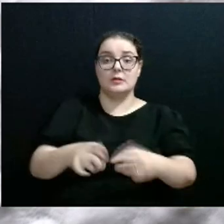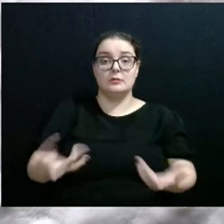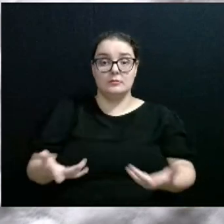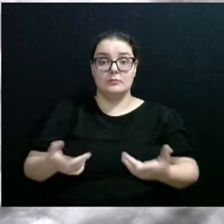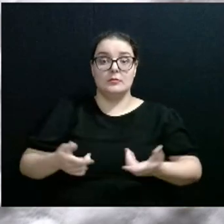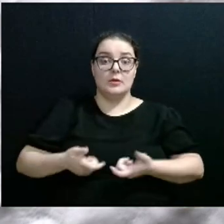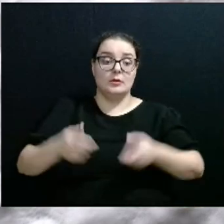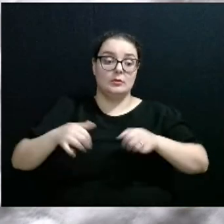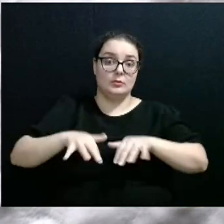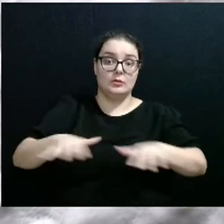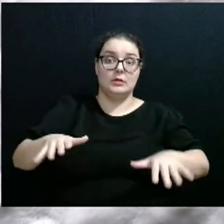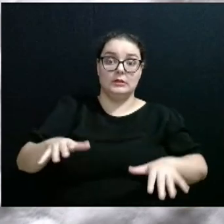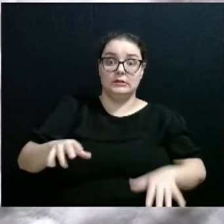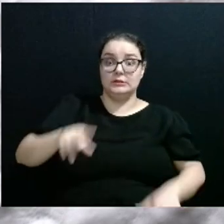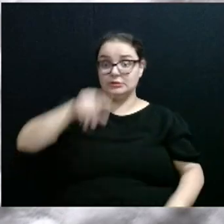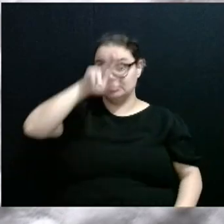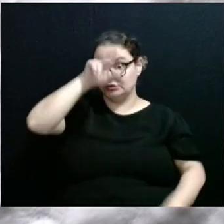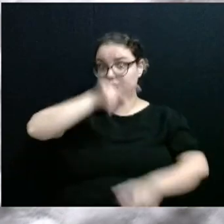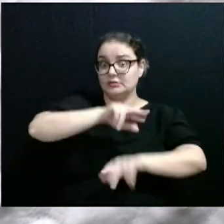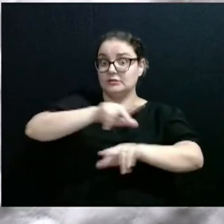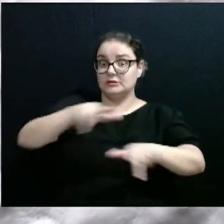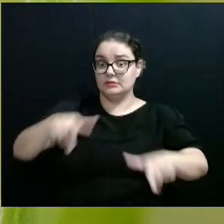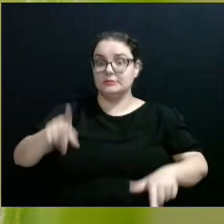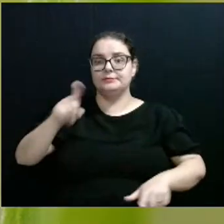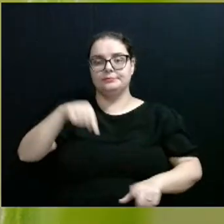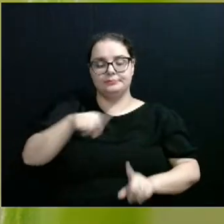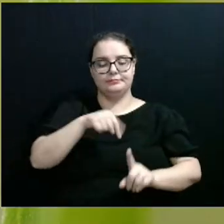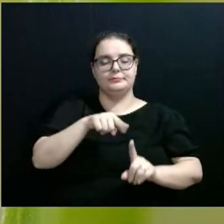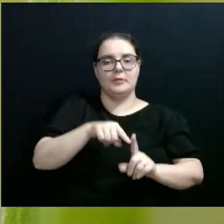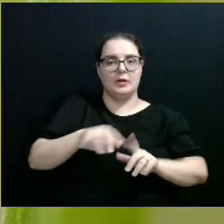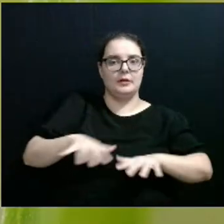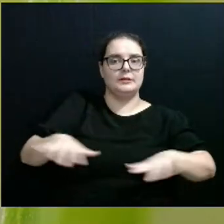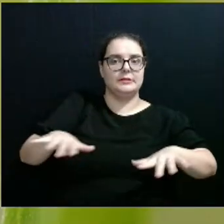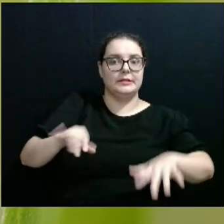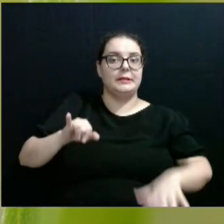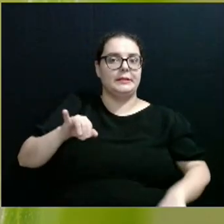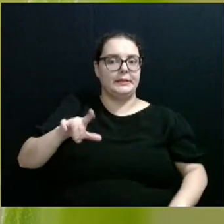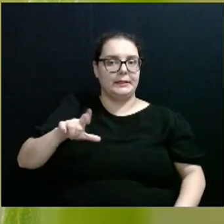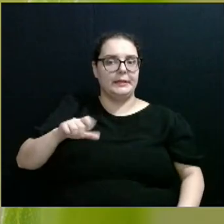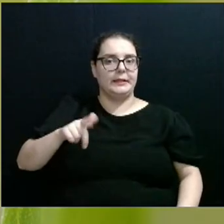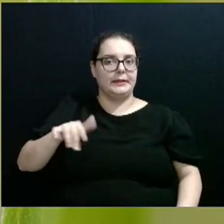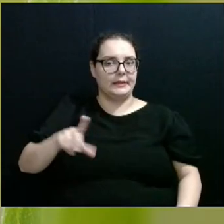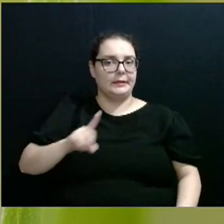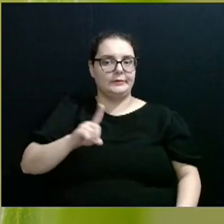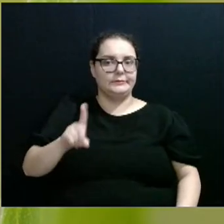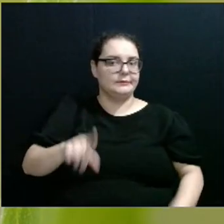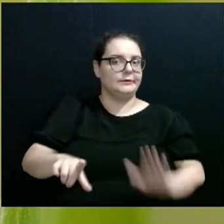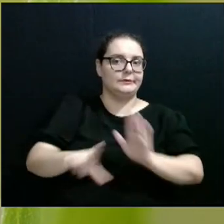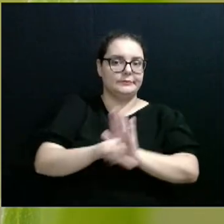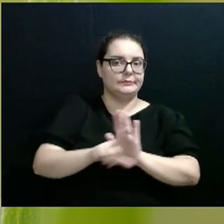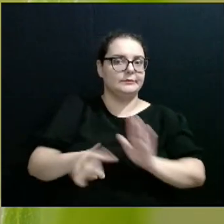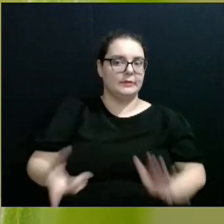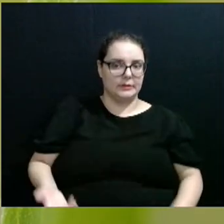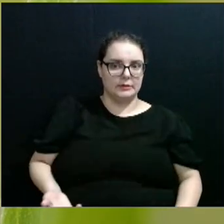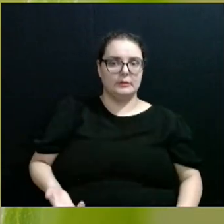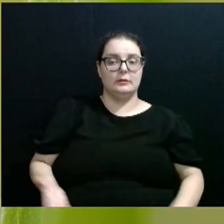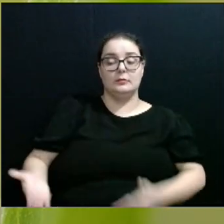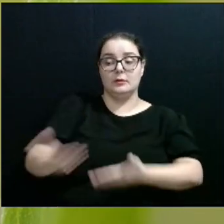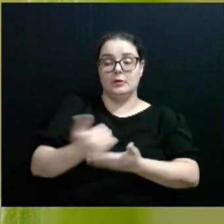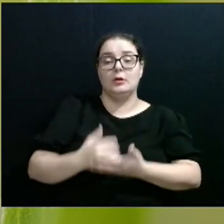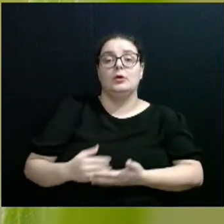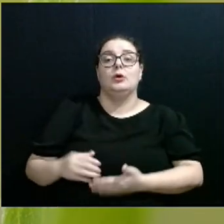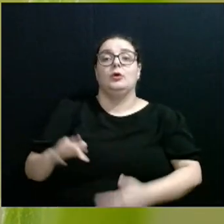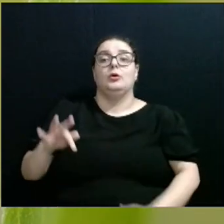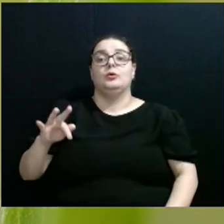insetos também é alvo desse comércio ilegal, sendo buscada por colecionadores, troféus e como animais